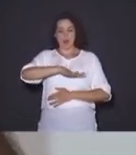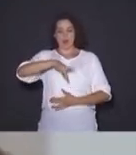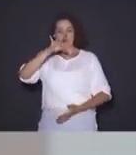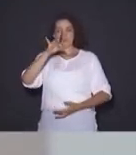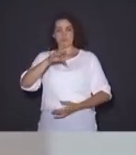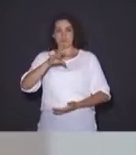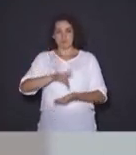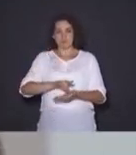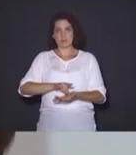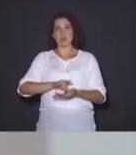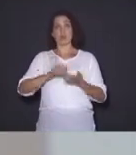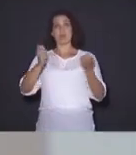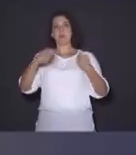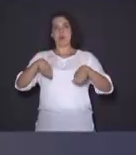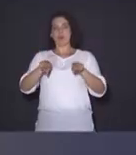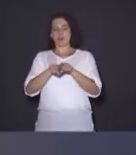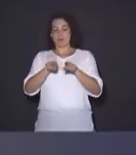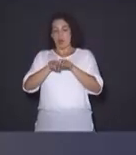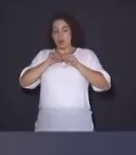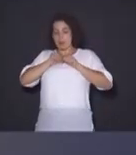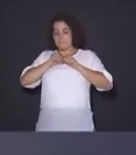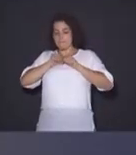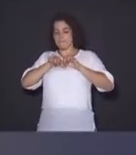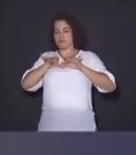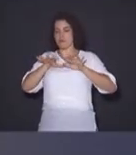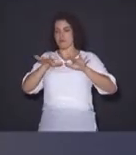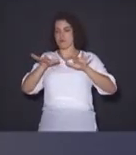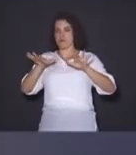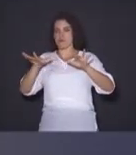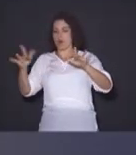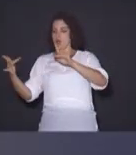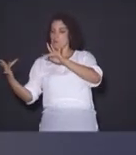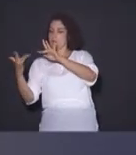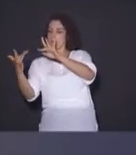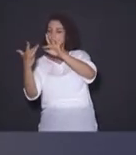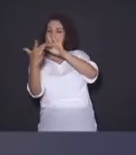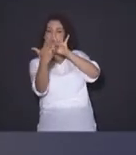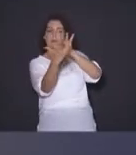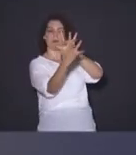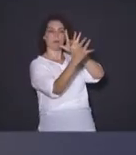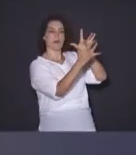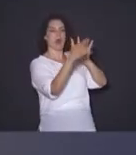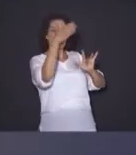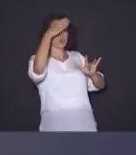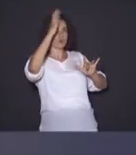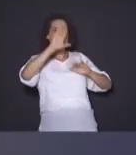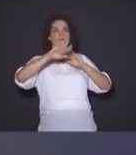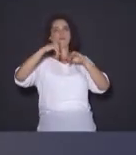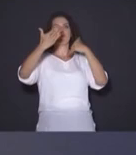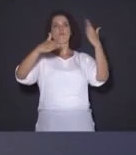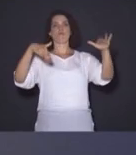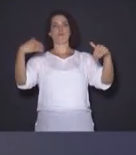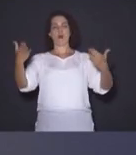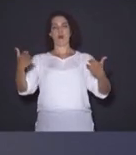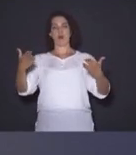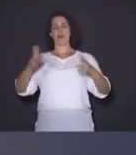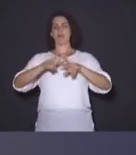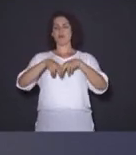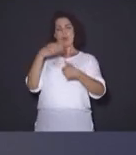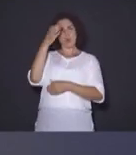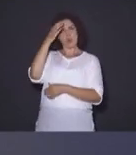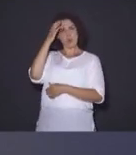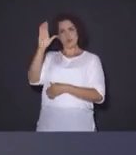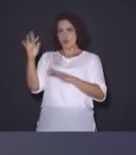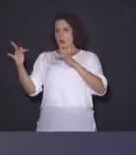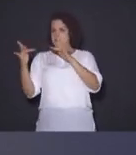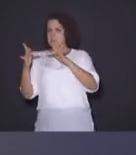o mundo e interagir com as diversas outras cultura porque uma cultura que não se relaciona com outra uma cultura